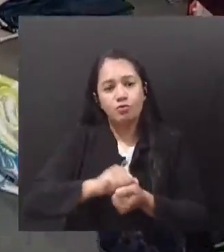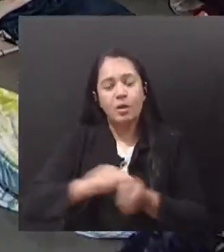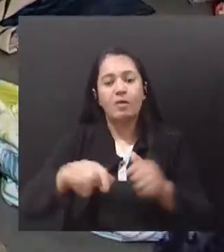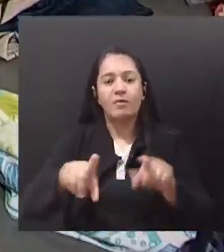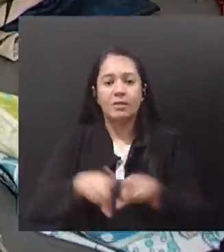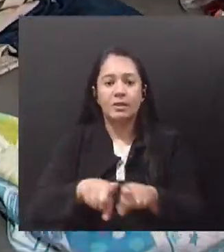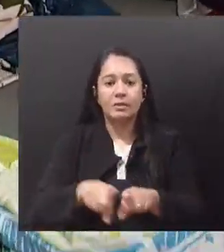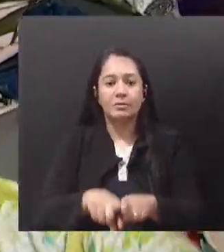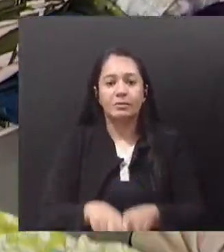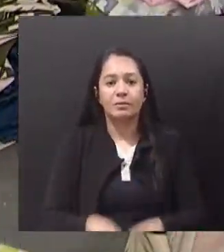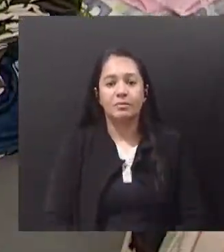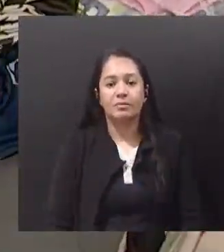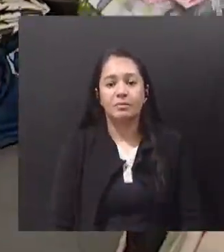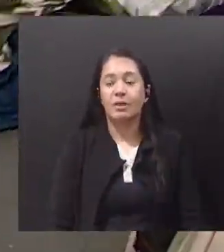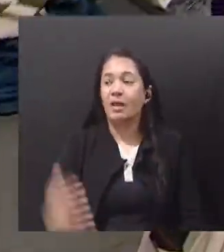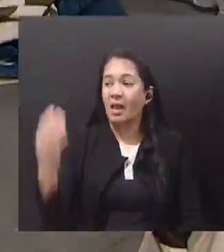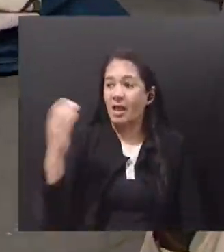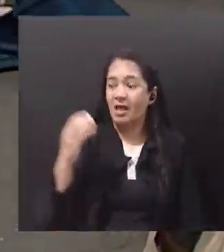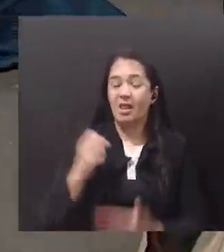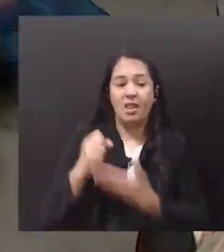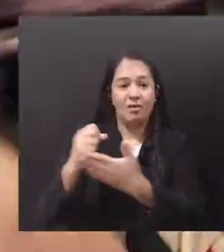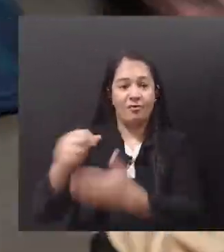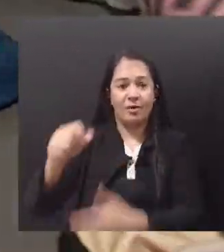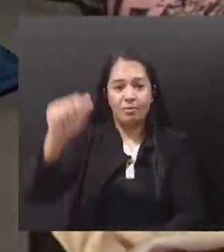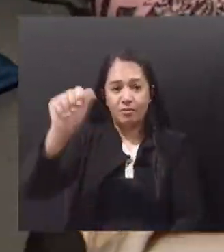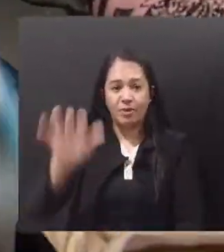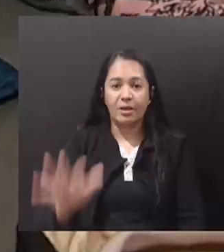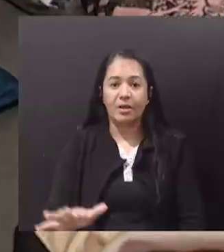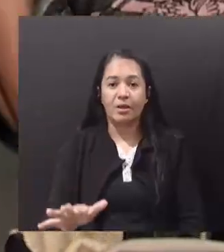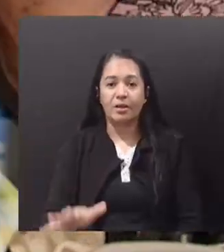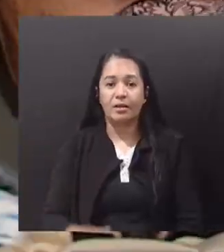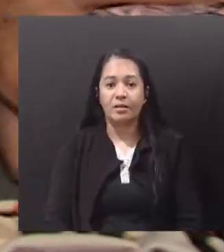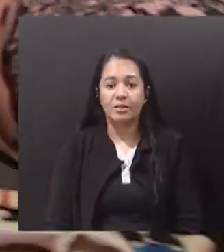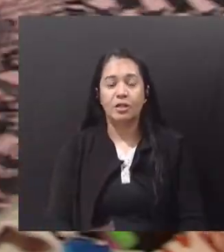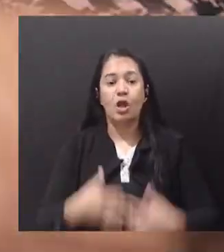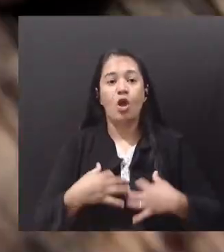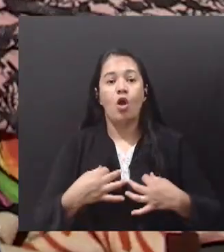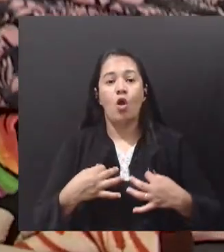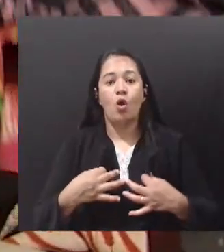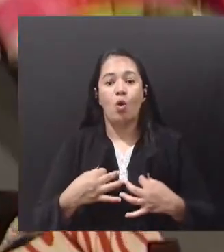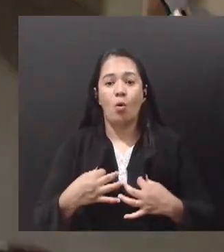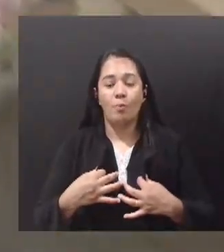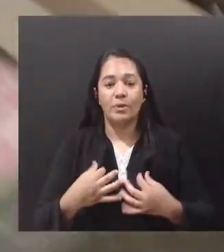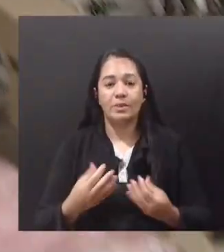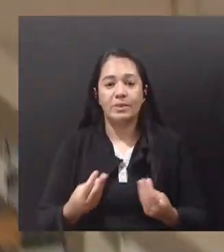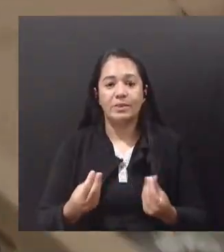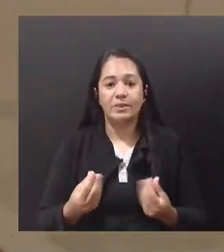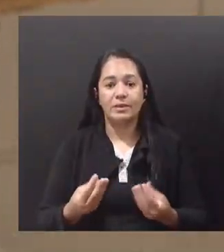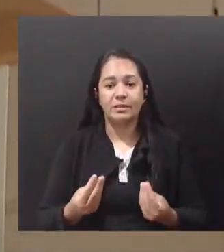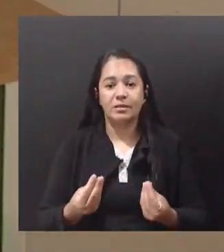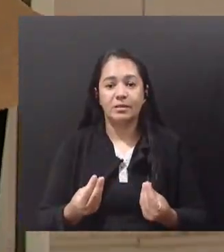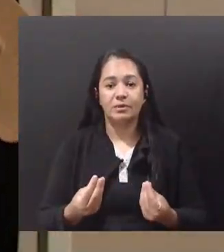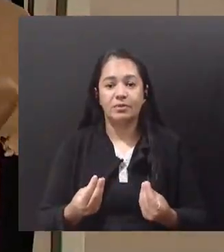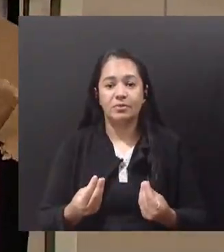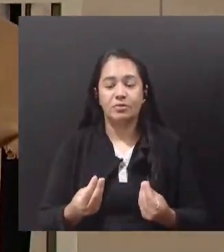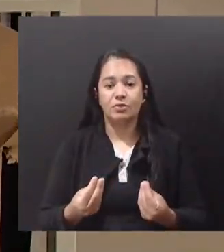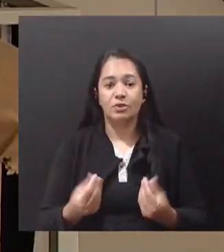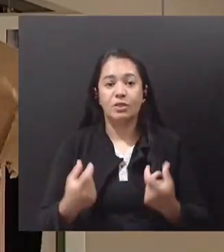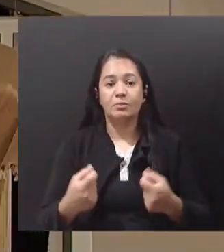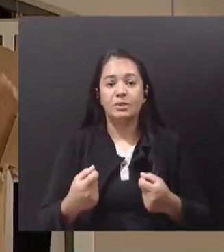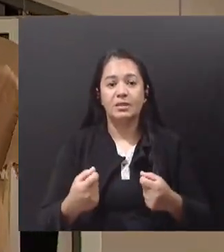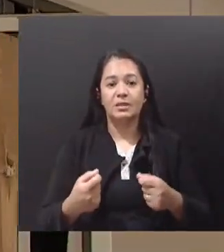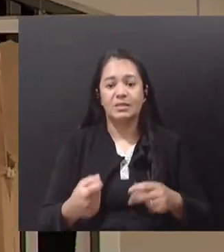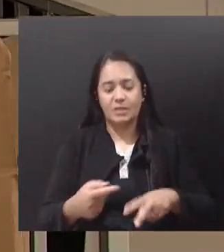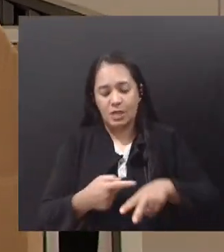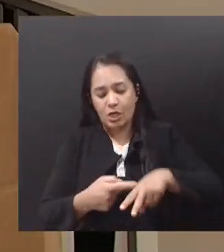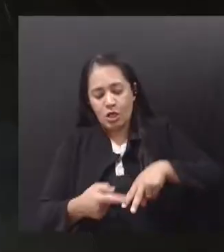para mandar para a África, normalmente são roupas assim, que não sejam shorts muito curtos, né? Discretas,